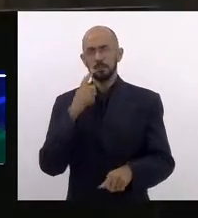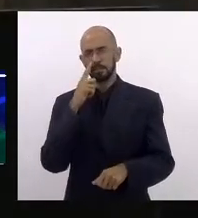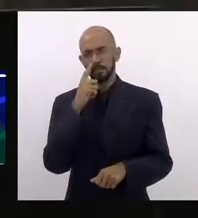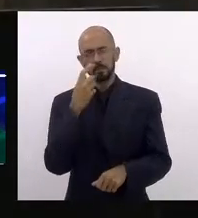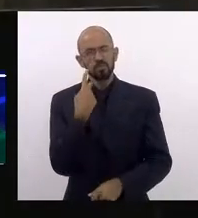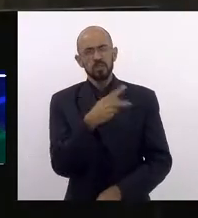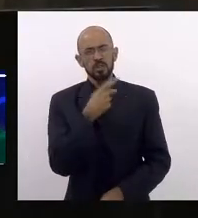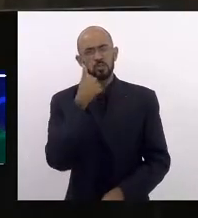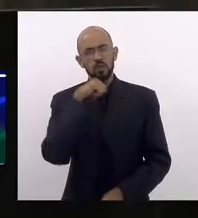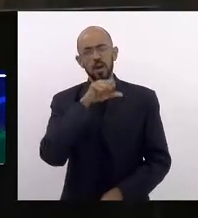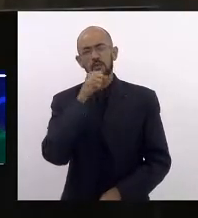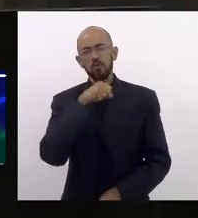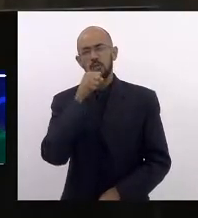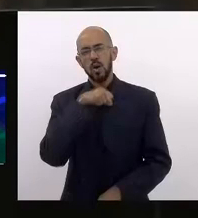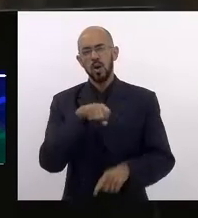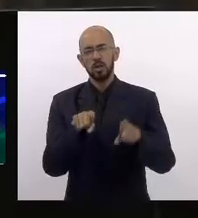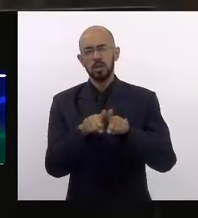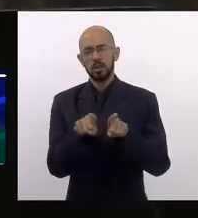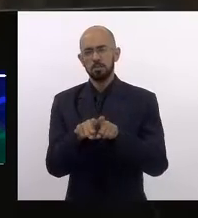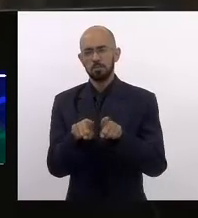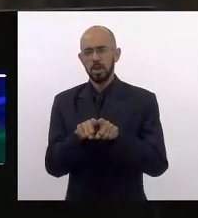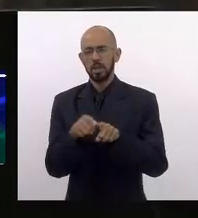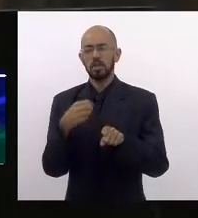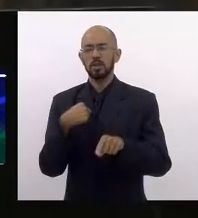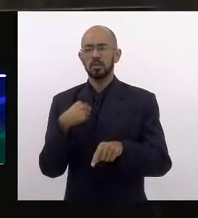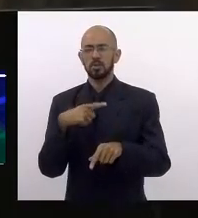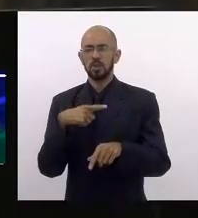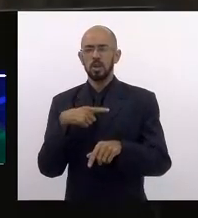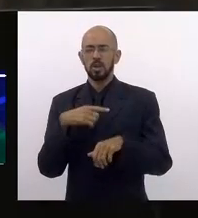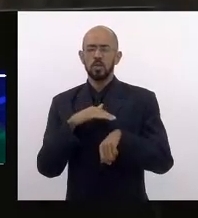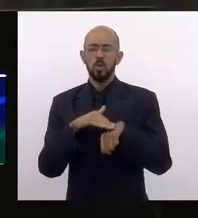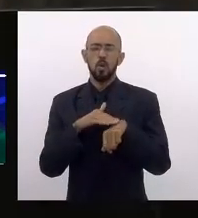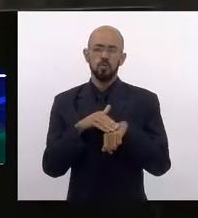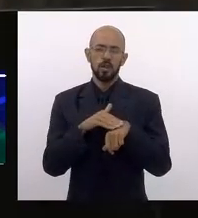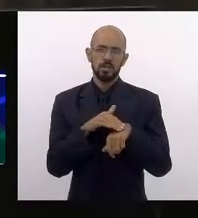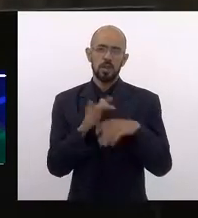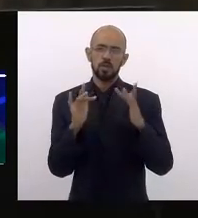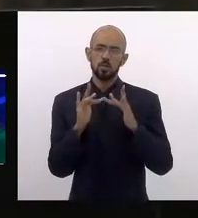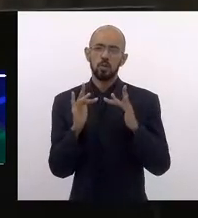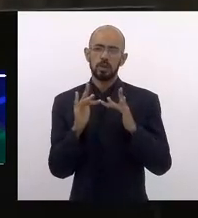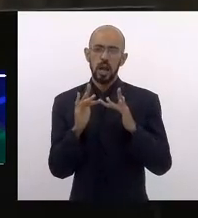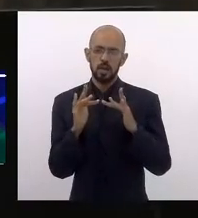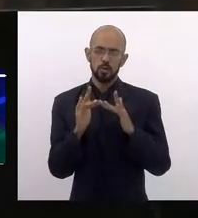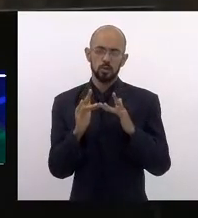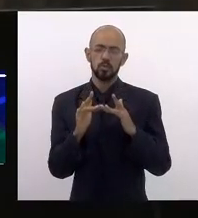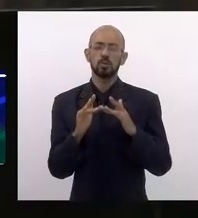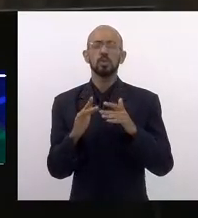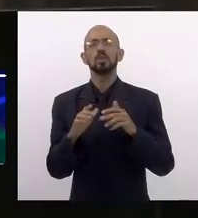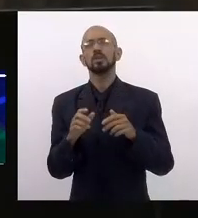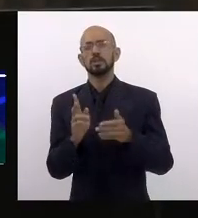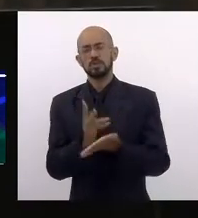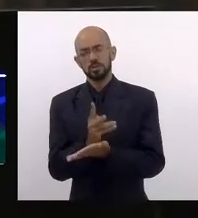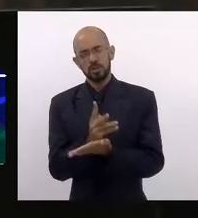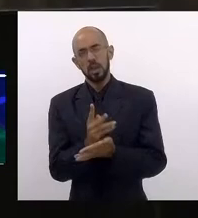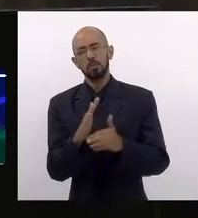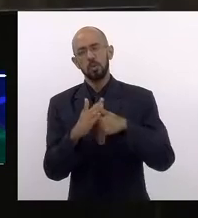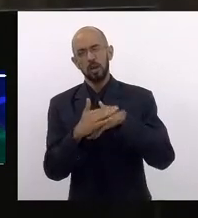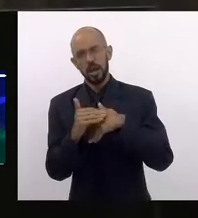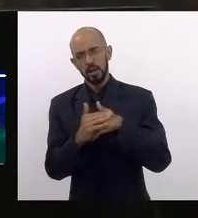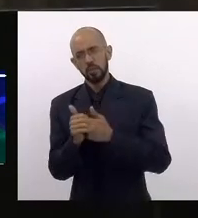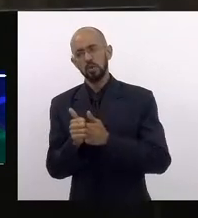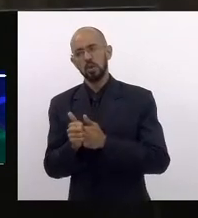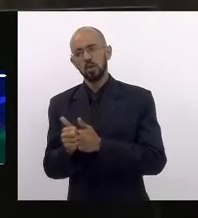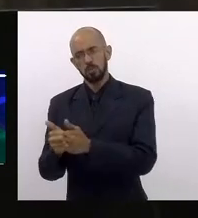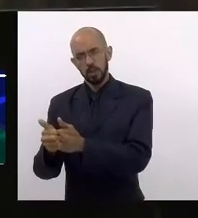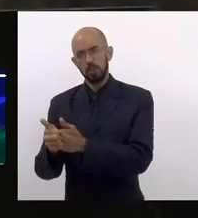avó, também, com quem eu tenho conversado e dado aí o nosso carinho, o nosso acompanhamento de